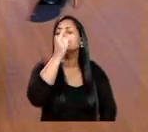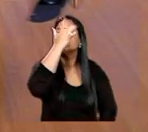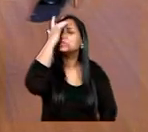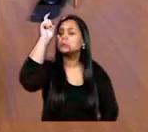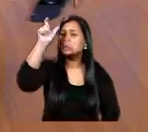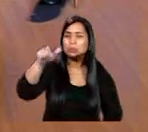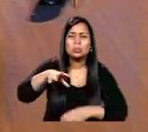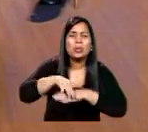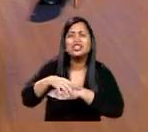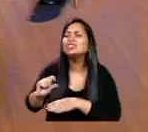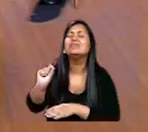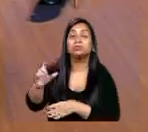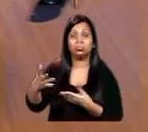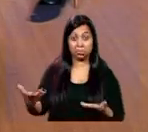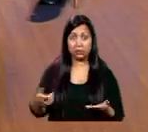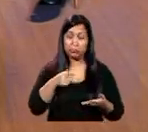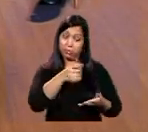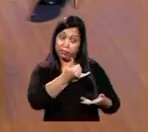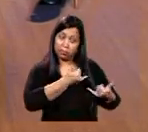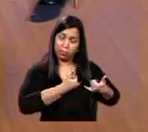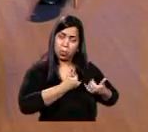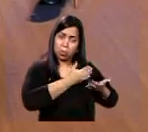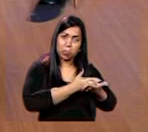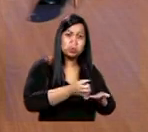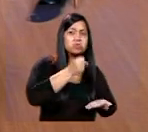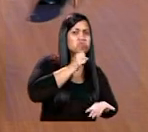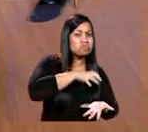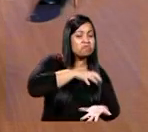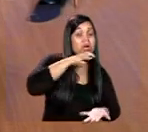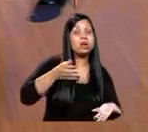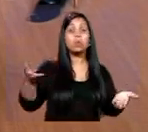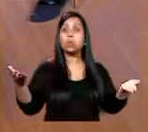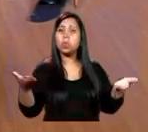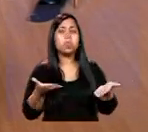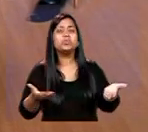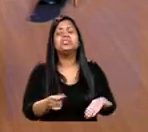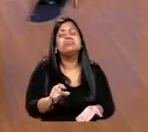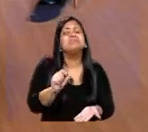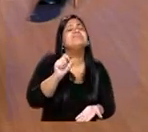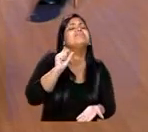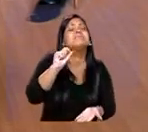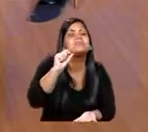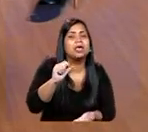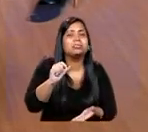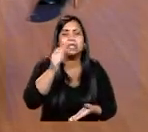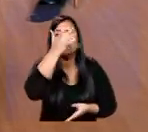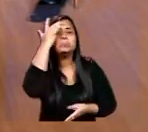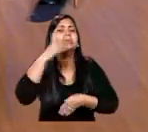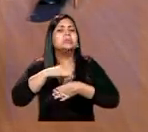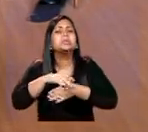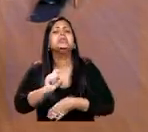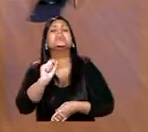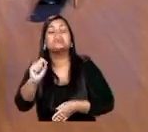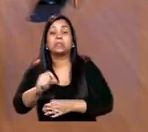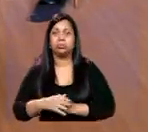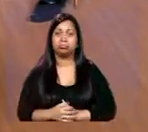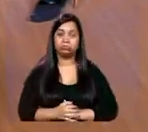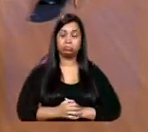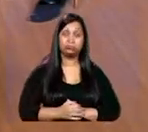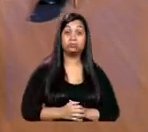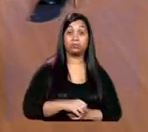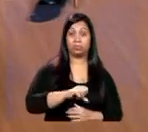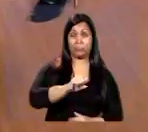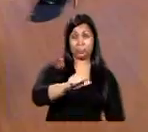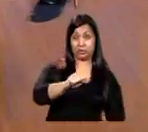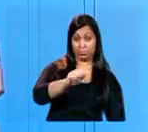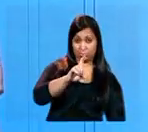atendidos? Você me disse que vocês começaram atendendo idosos e hoje quem são esses pacientes? O SAD